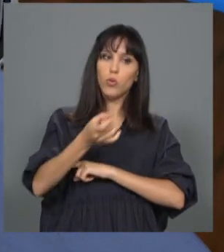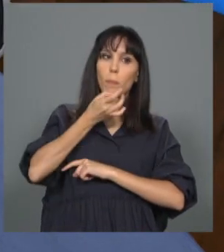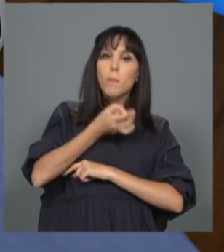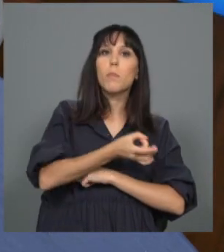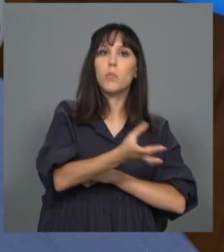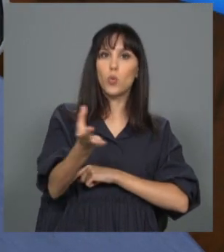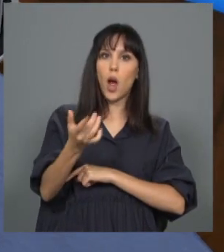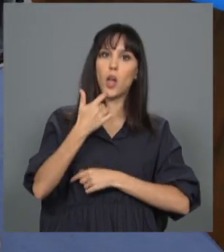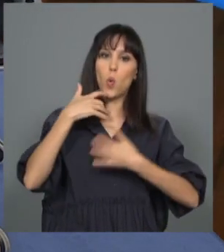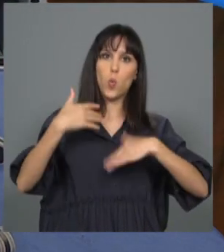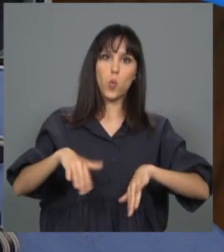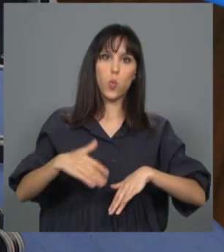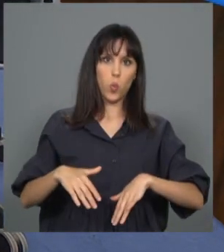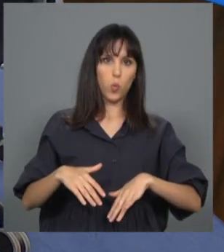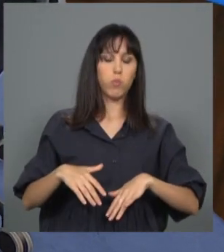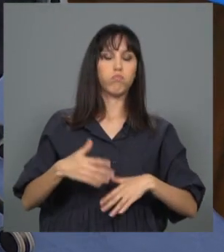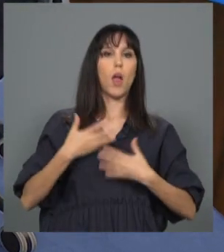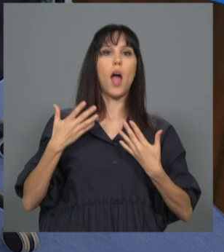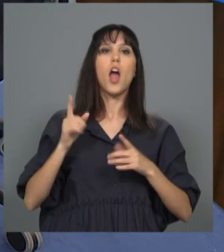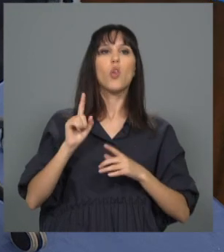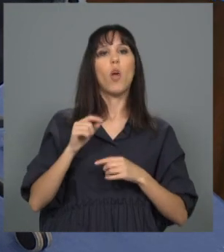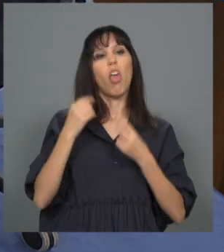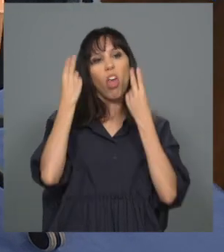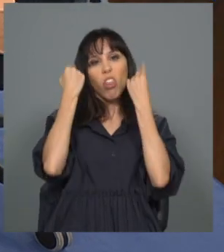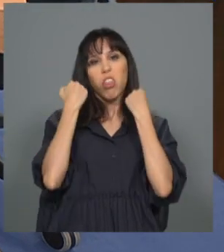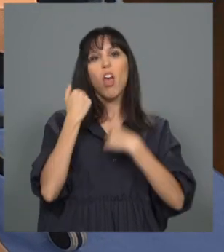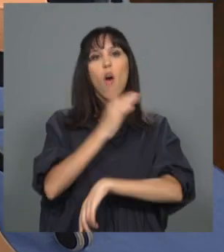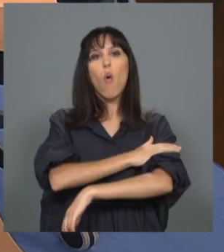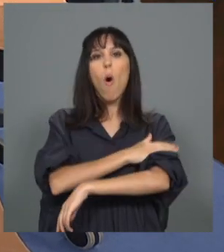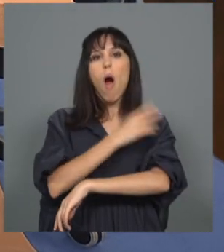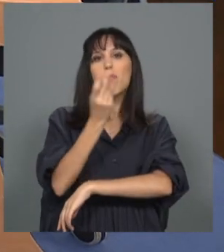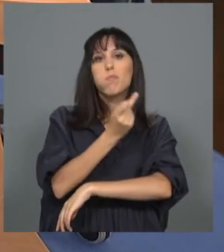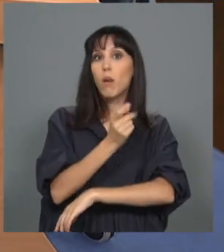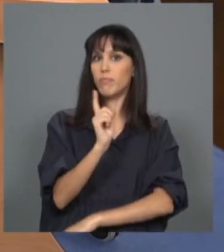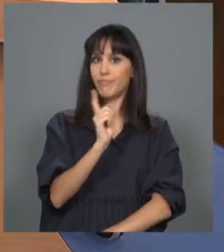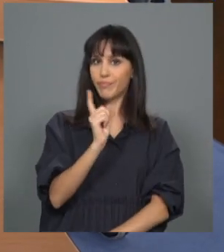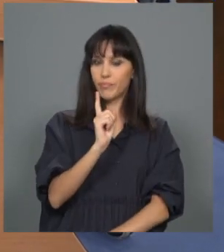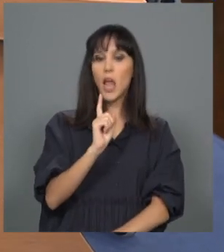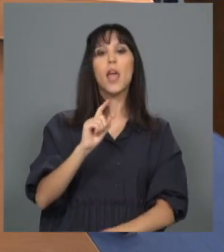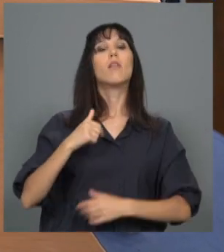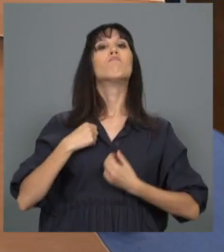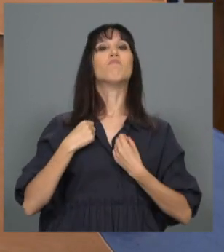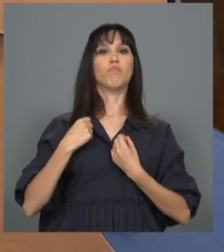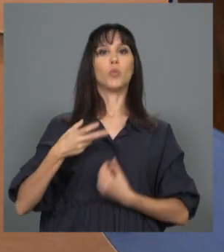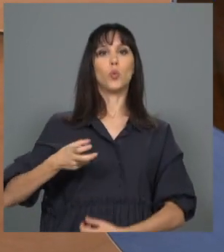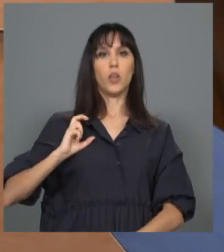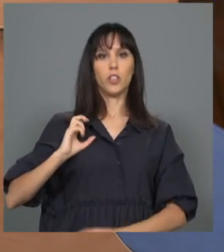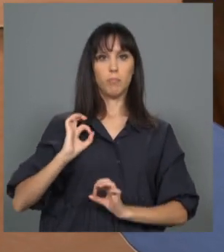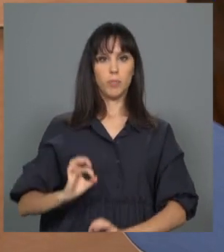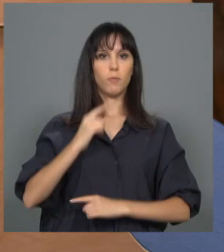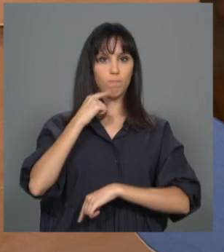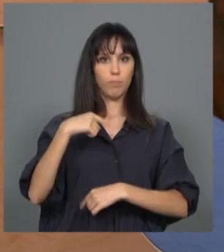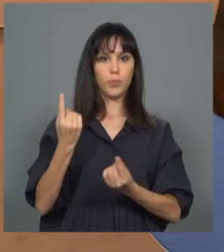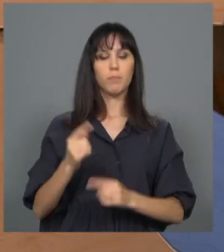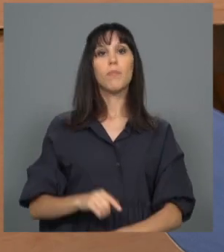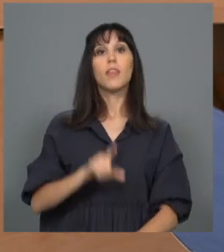grandeza, não é de cobardia ou de fraqueza, é um gesto de coragem. E não nos